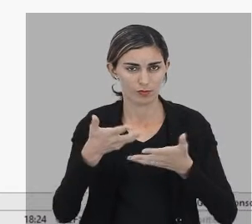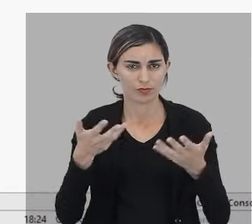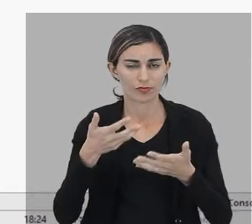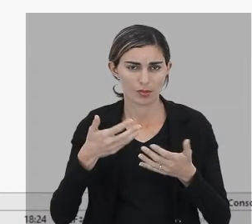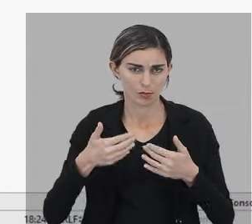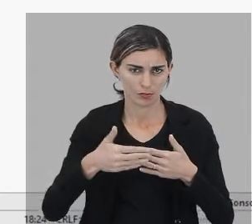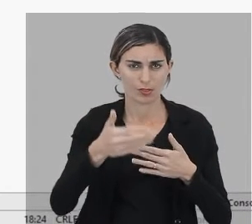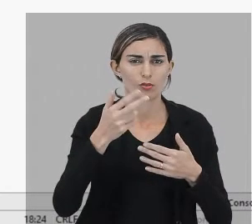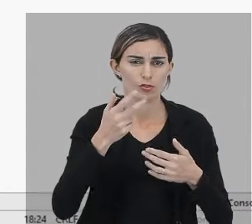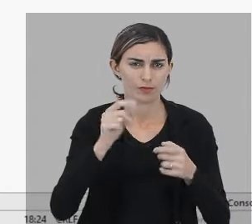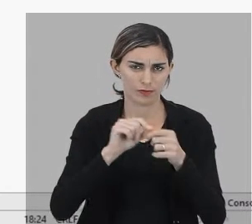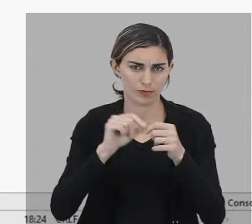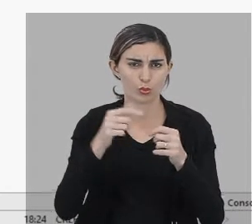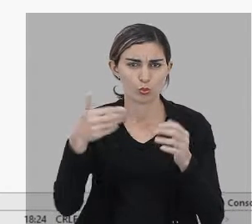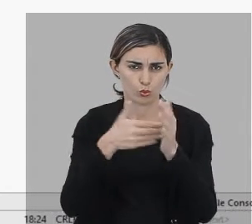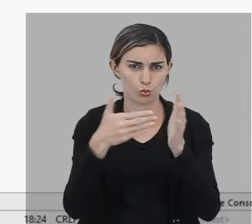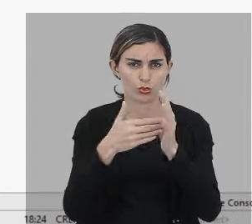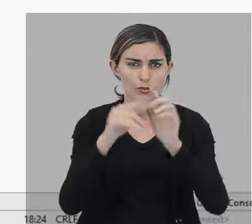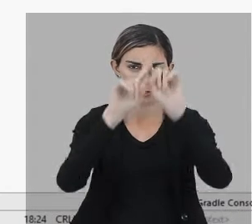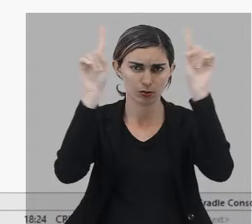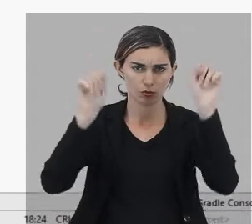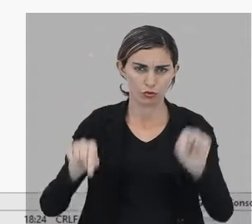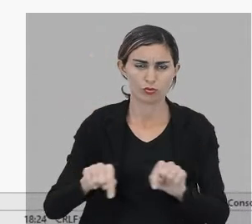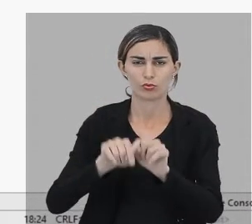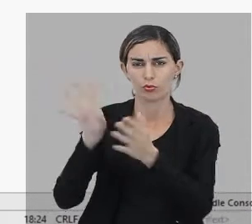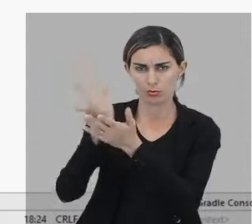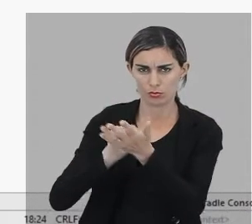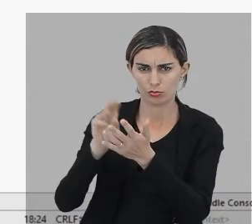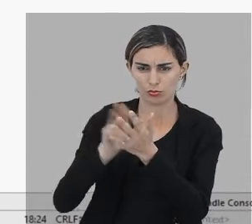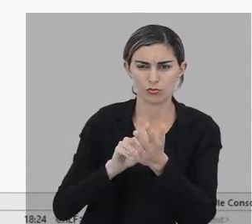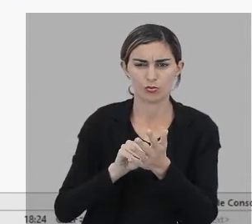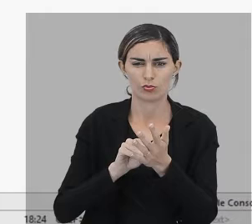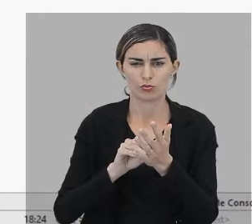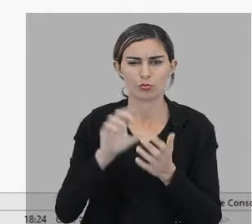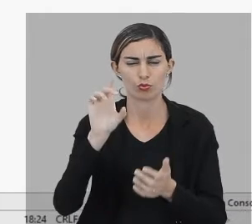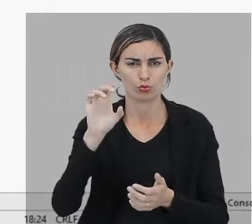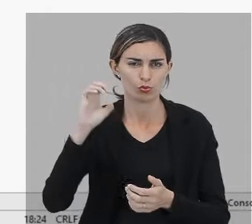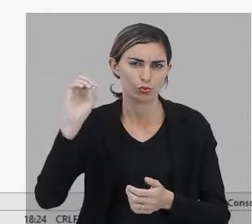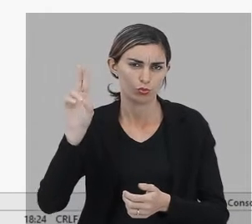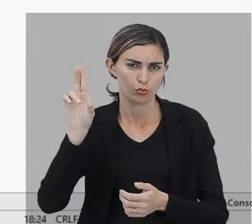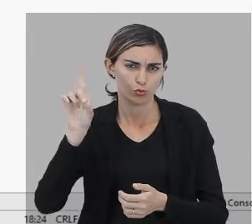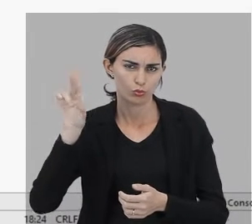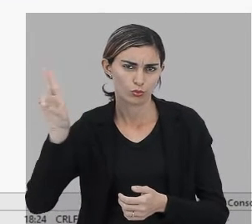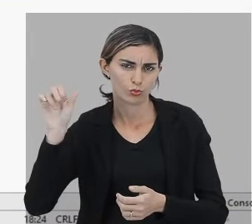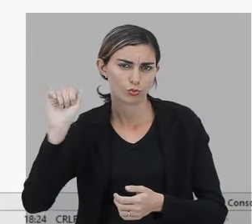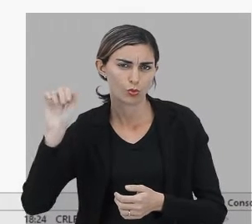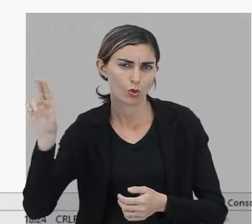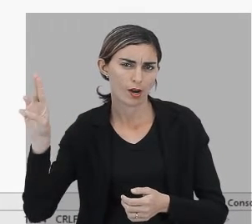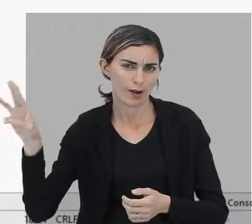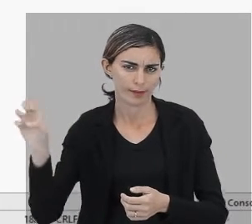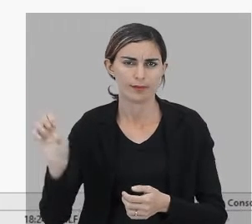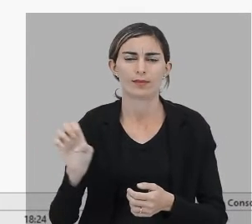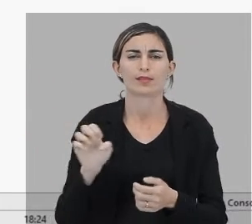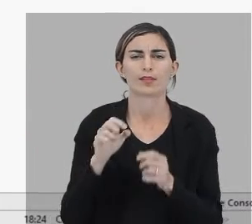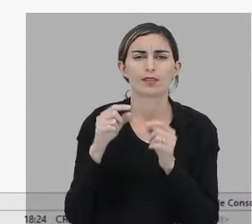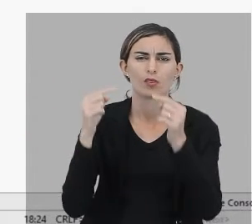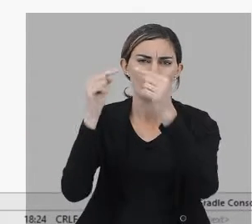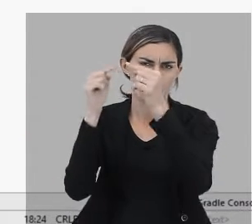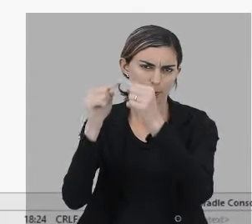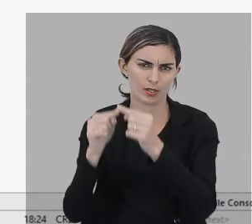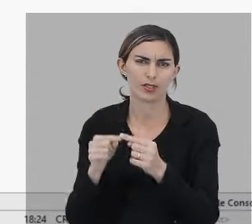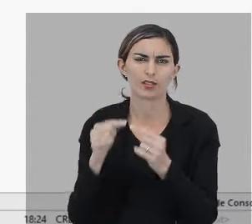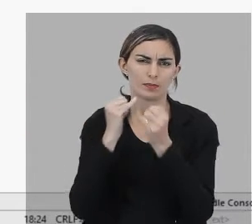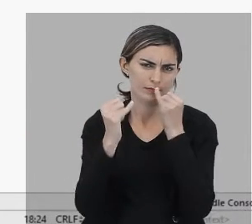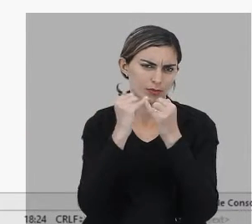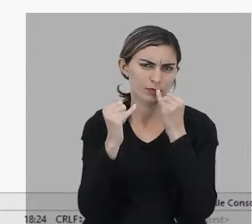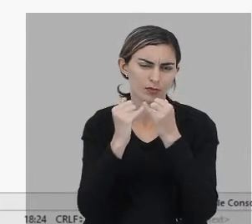Vamos agora fazer a última estrutura de repetição, o do while. O do while ele é muito semelhante